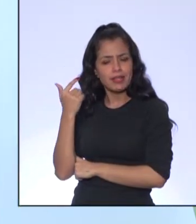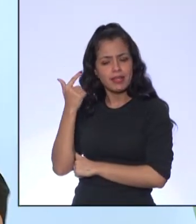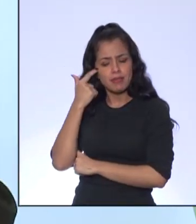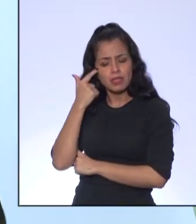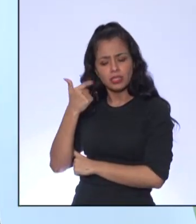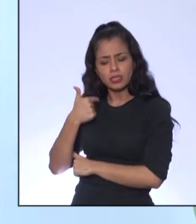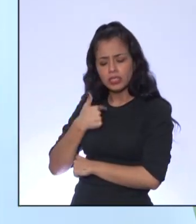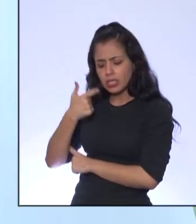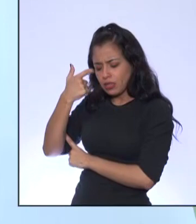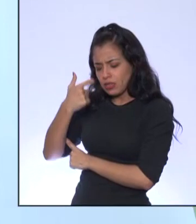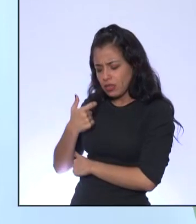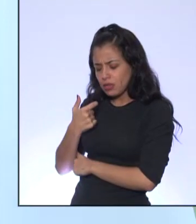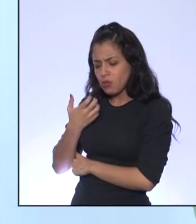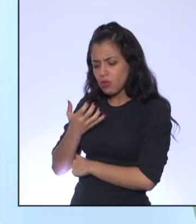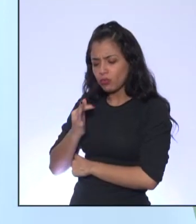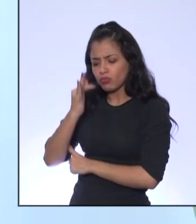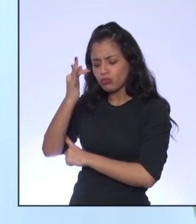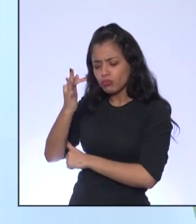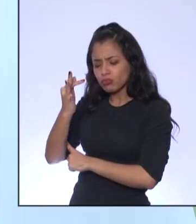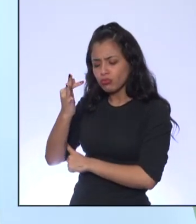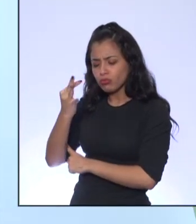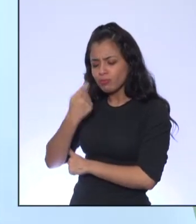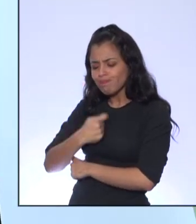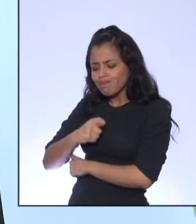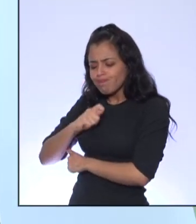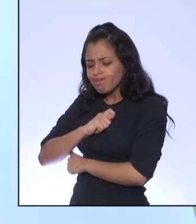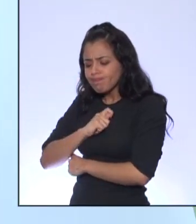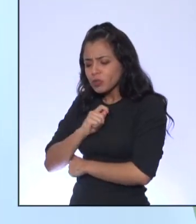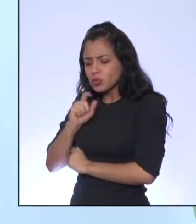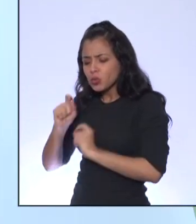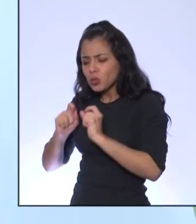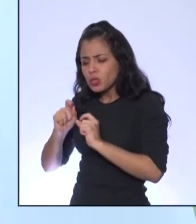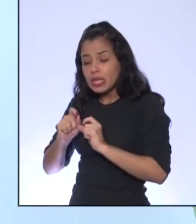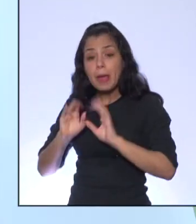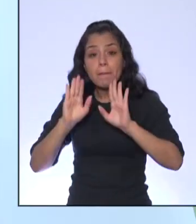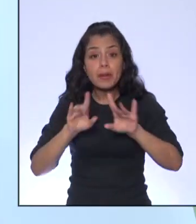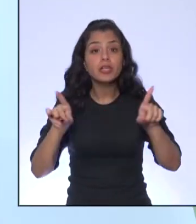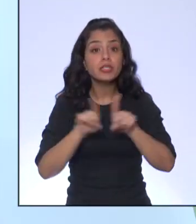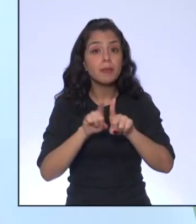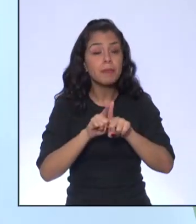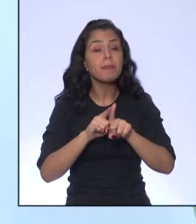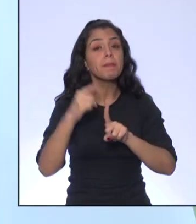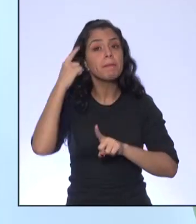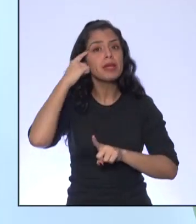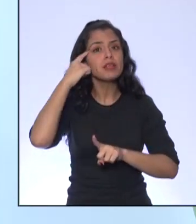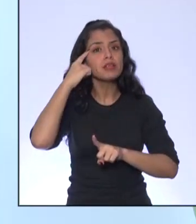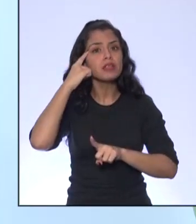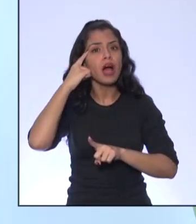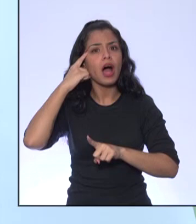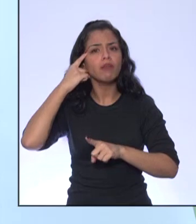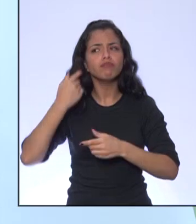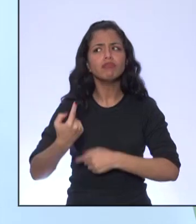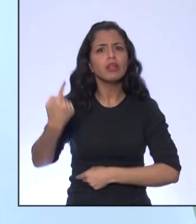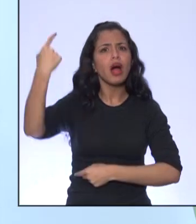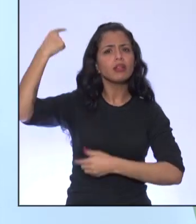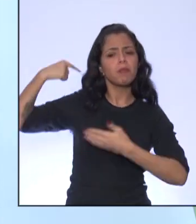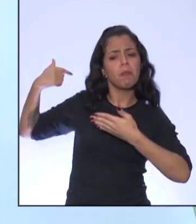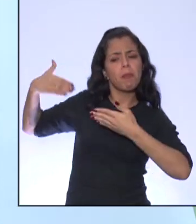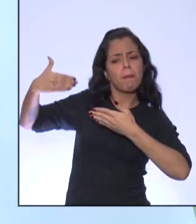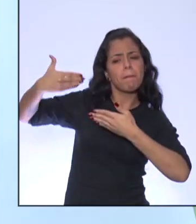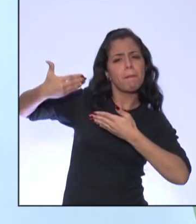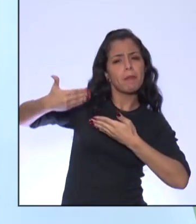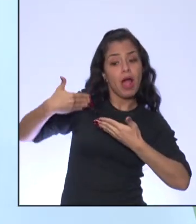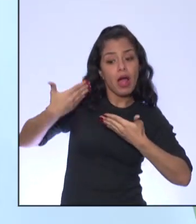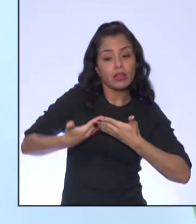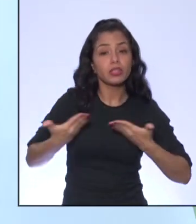quero ser, aquilo que eu quero fazer, mas pensar como eu cheguei até aqui. E nisso, a gente tem que lembrar